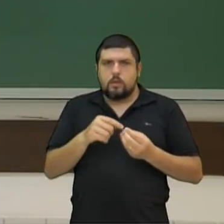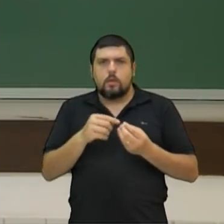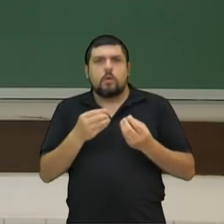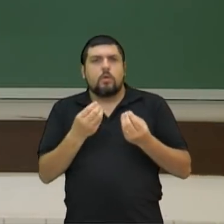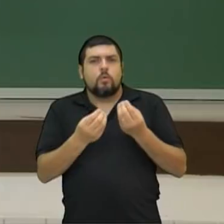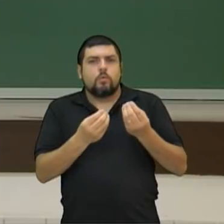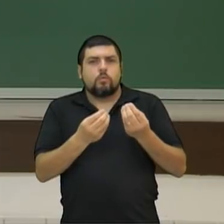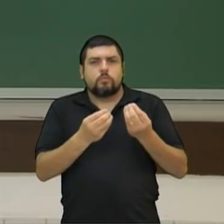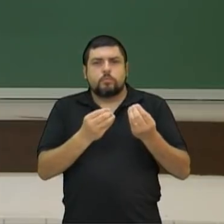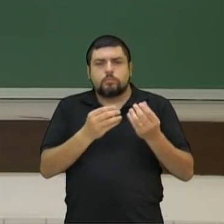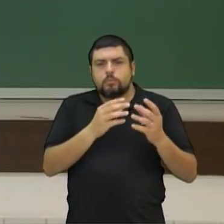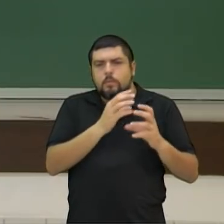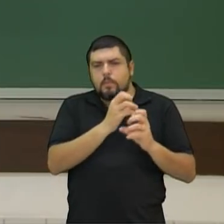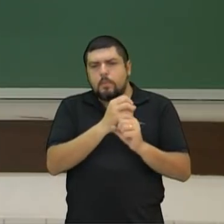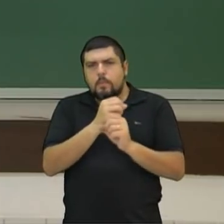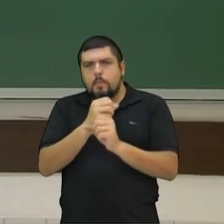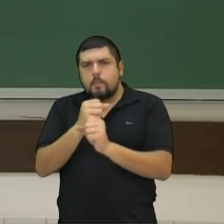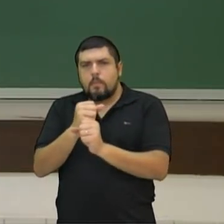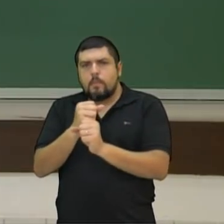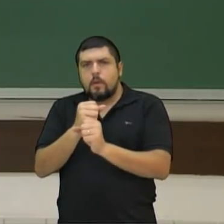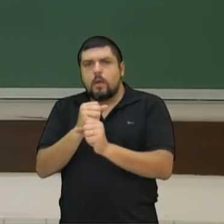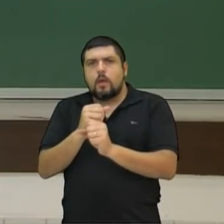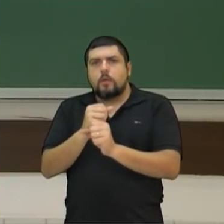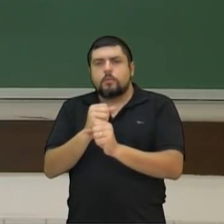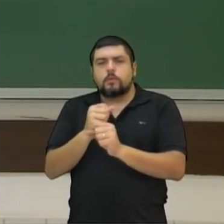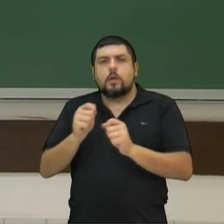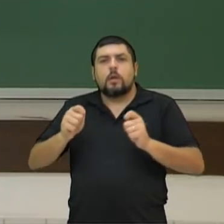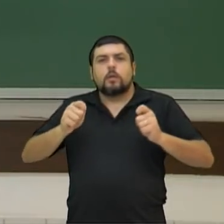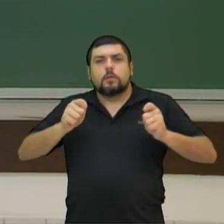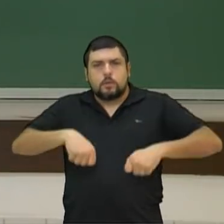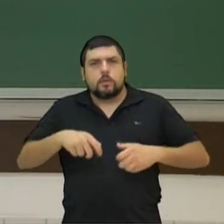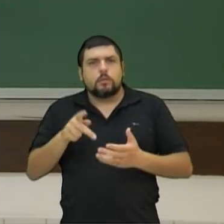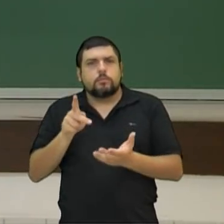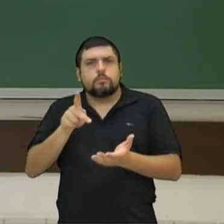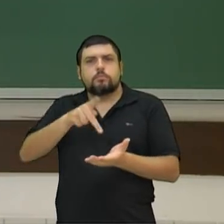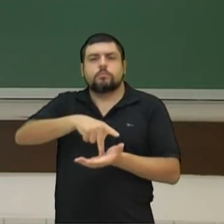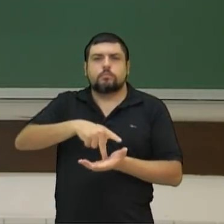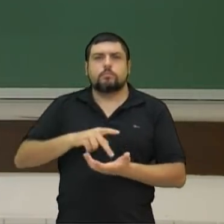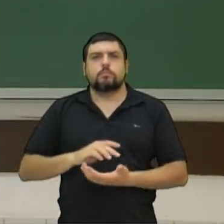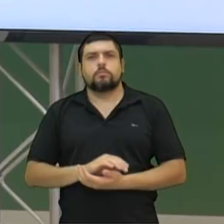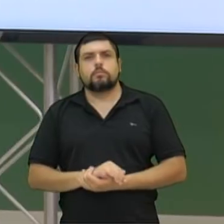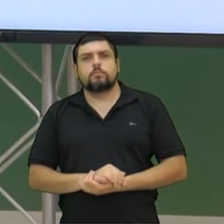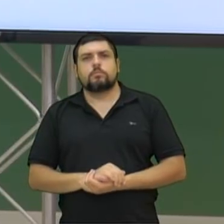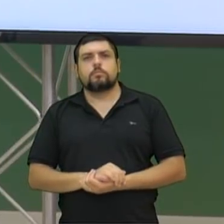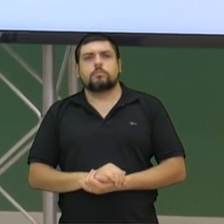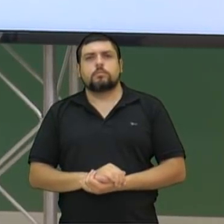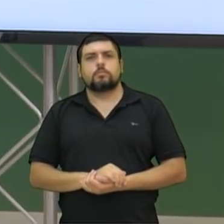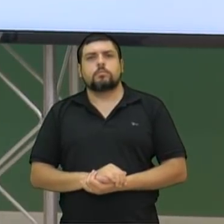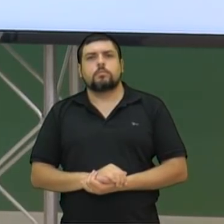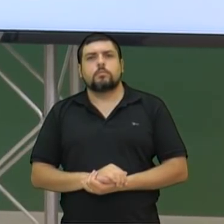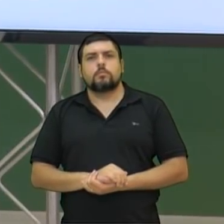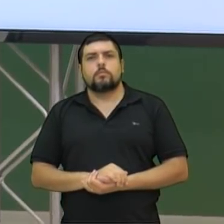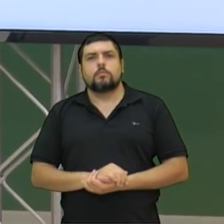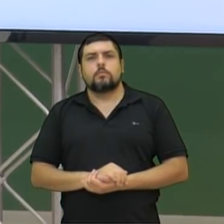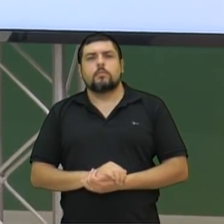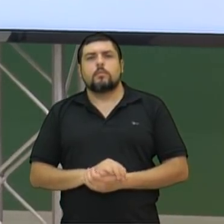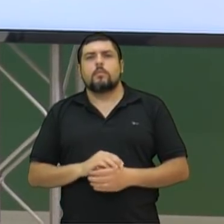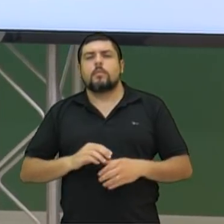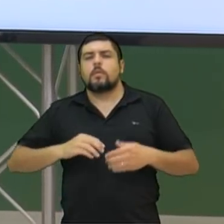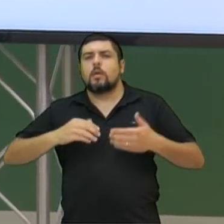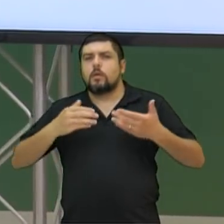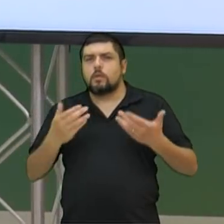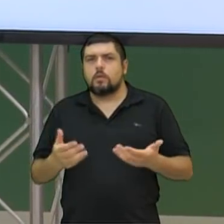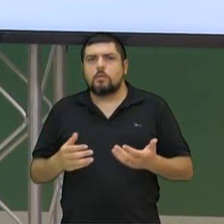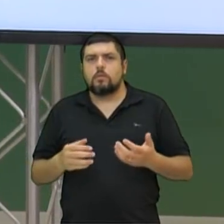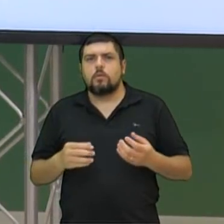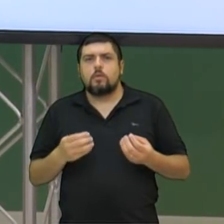igualdade verdadeira, tá? Que torna isso uma verdade, beleza? Então, vamos lá. Qual é o valor de